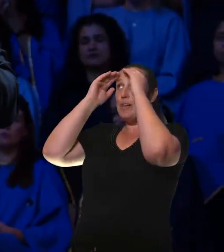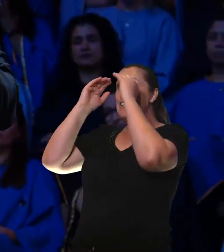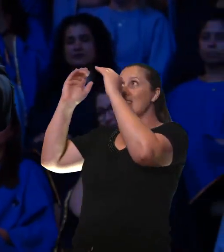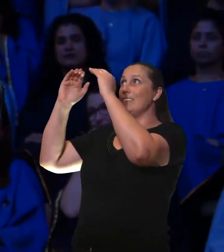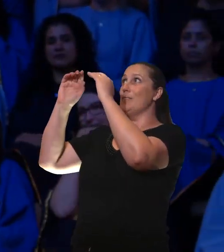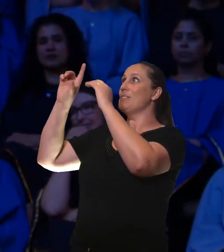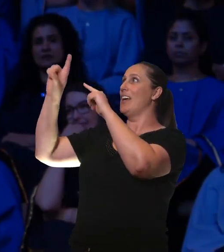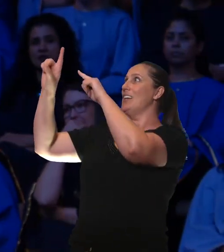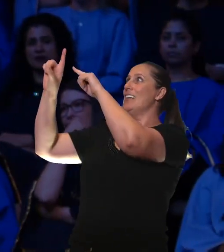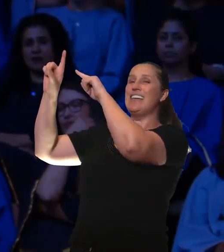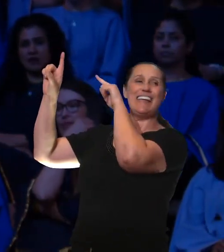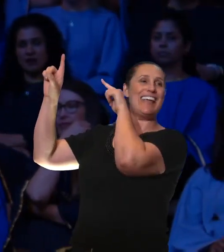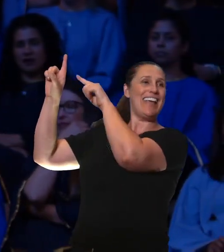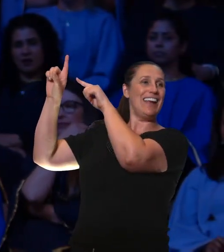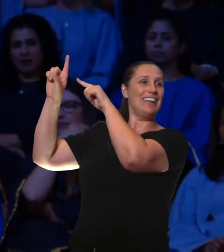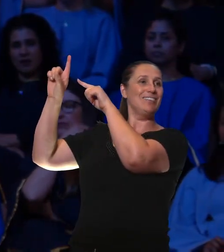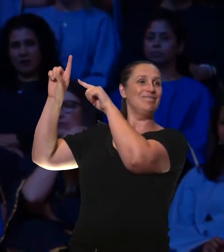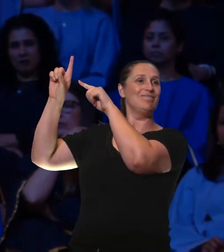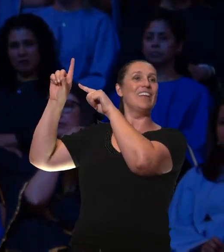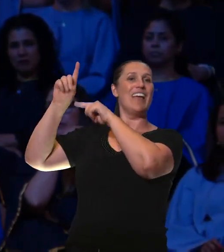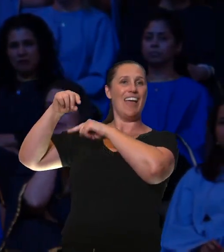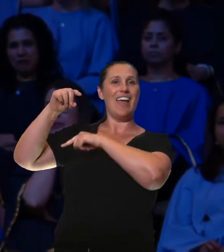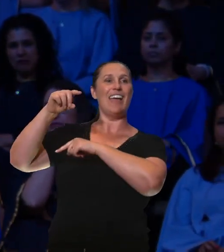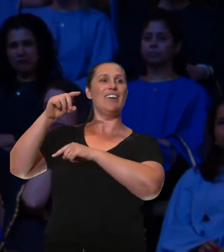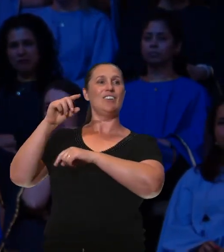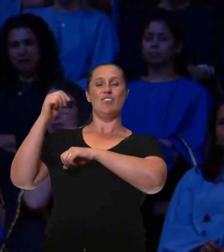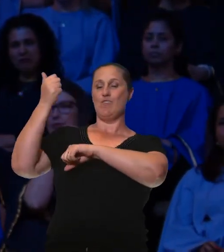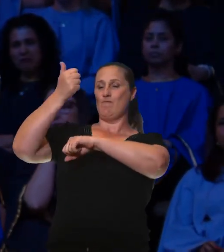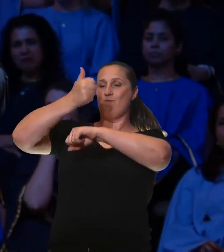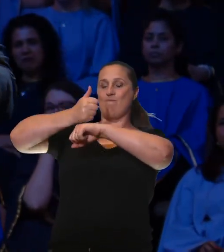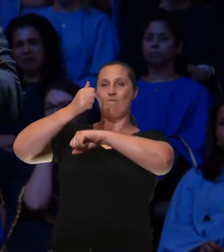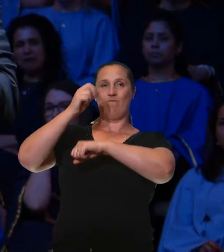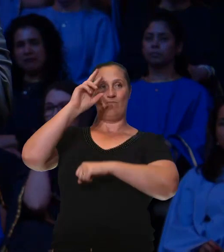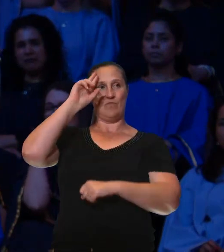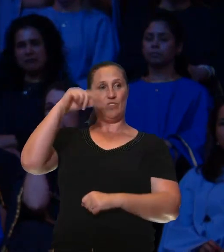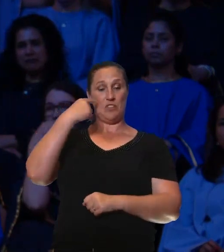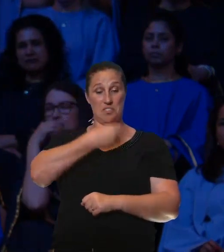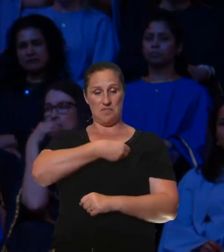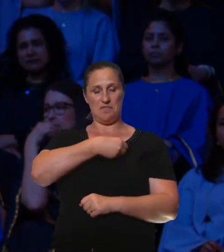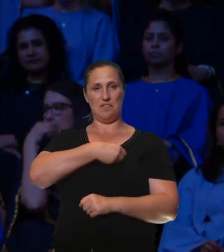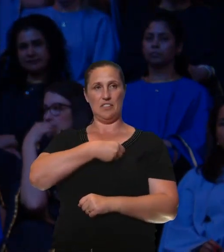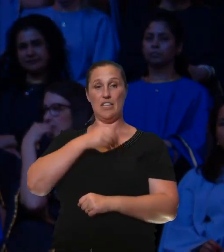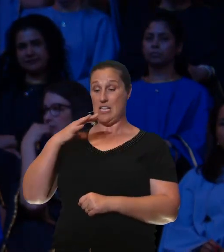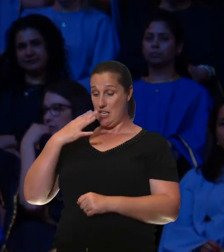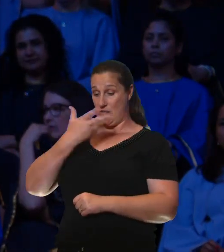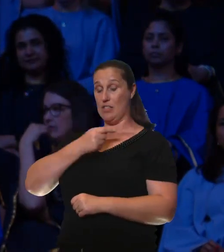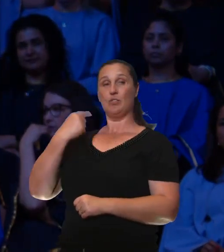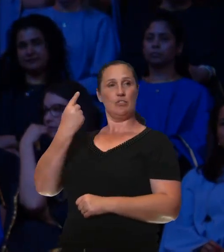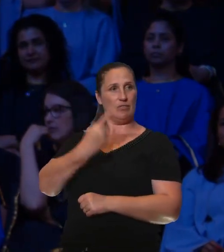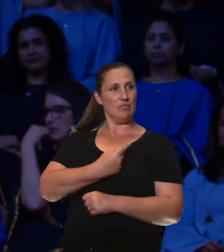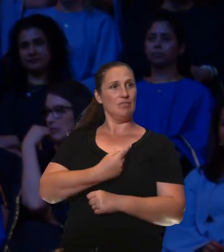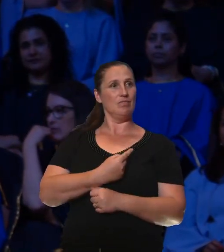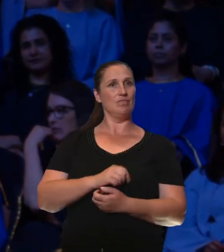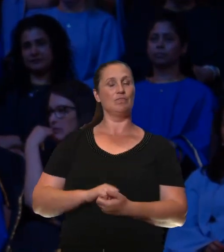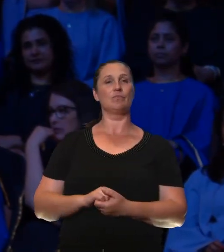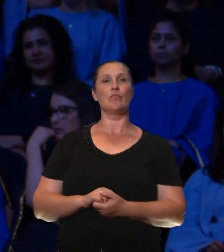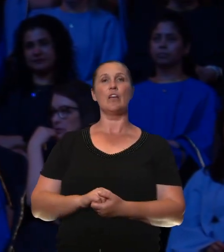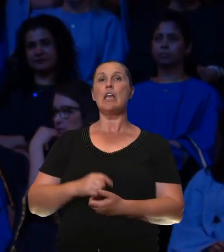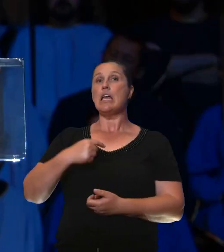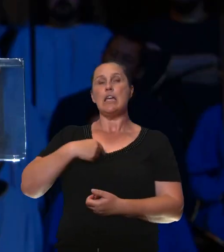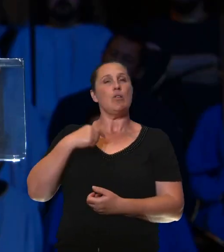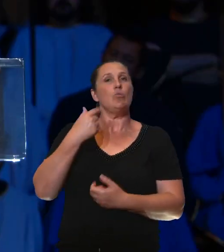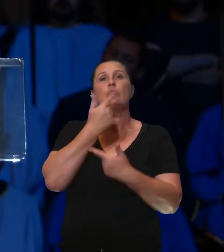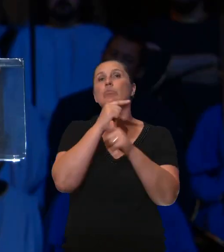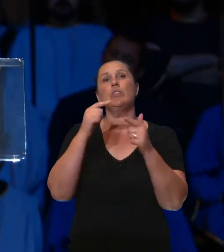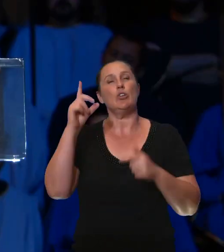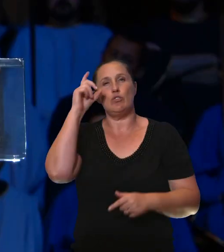sua autoridade. Ele é o nosso Senhor, Ele é o nosso Salvador. Eu não tenho nenhuma